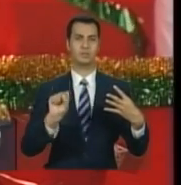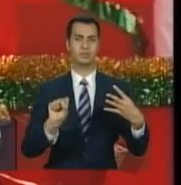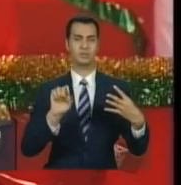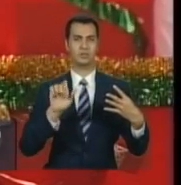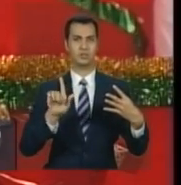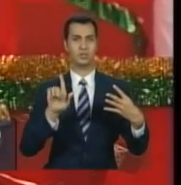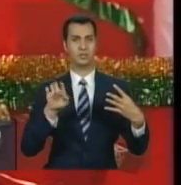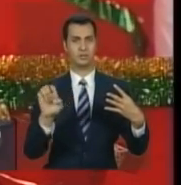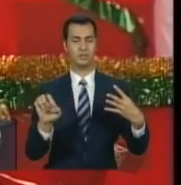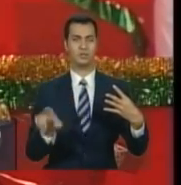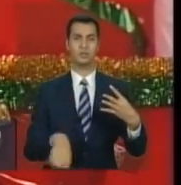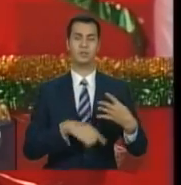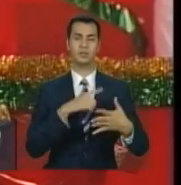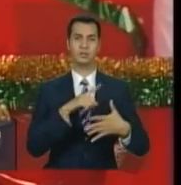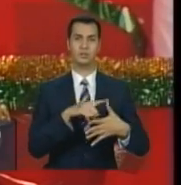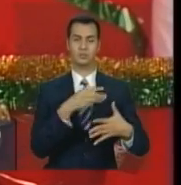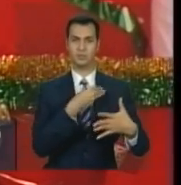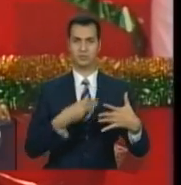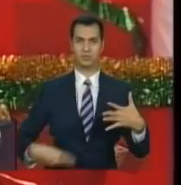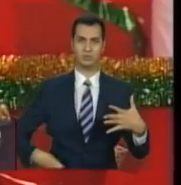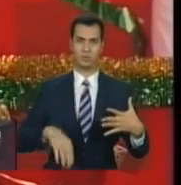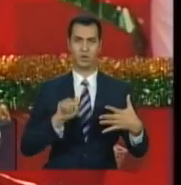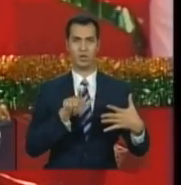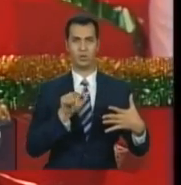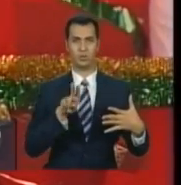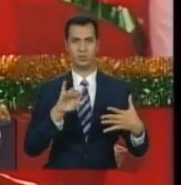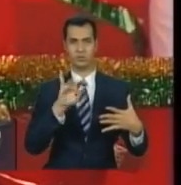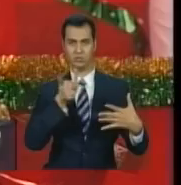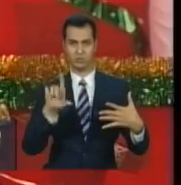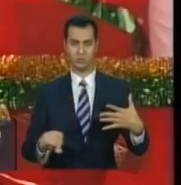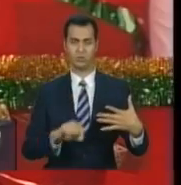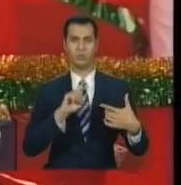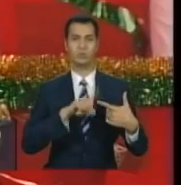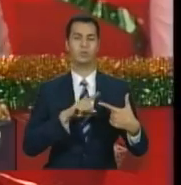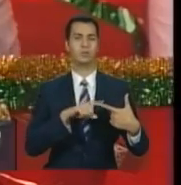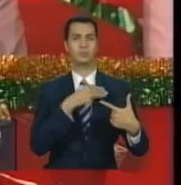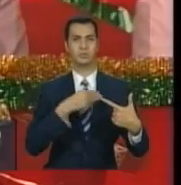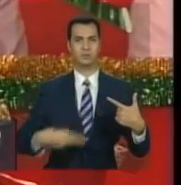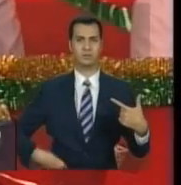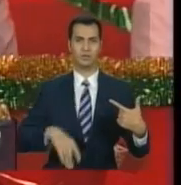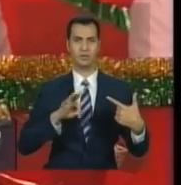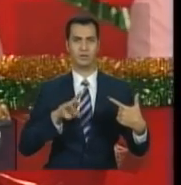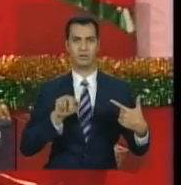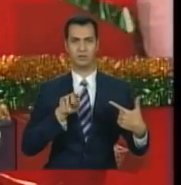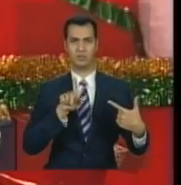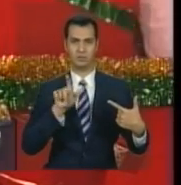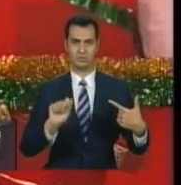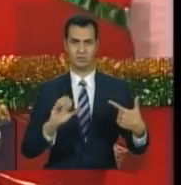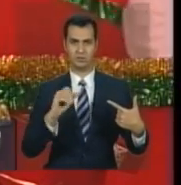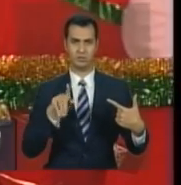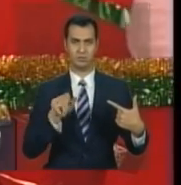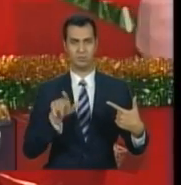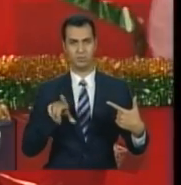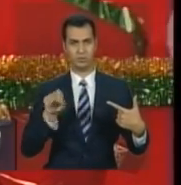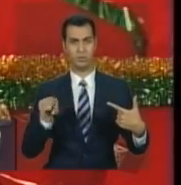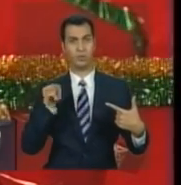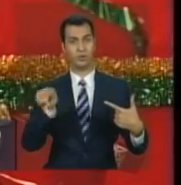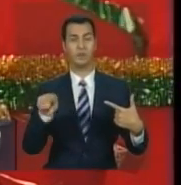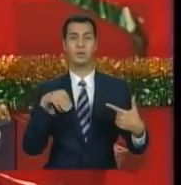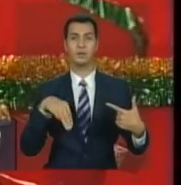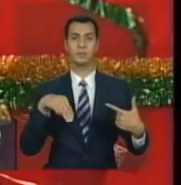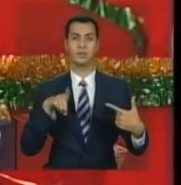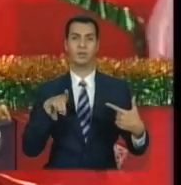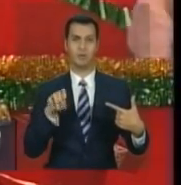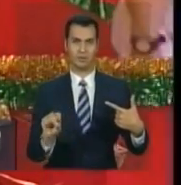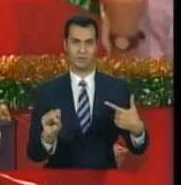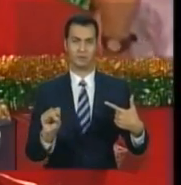Mercadante, aqui também de São Paulo, e a Tereza Campelo, do Desenvolvimento Social e Combate